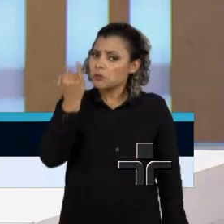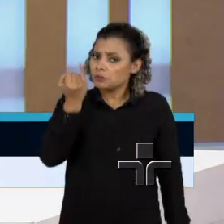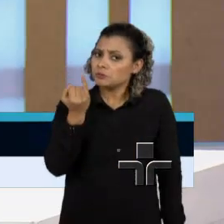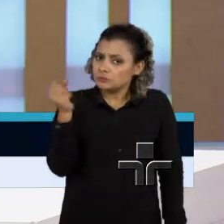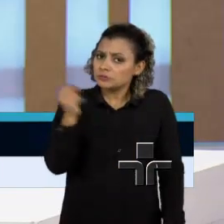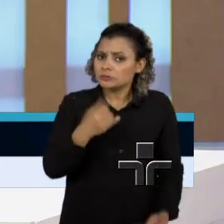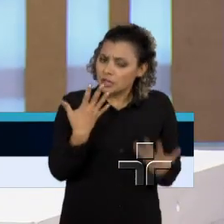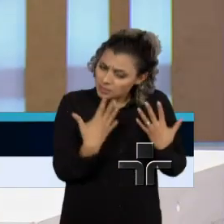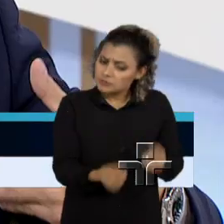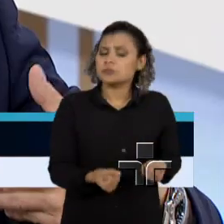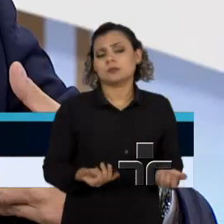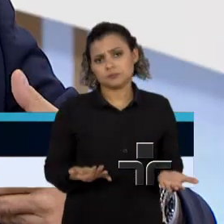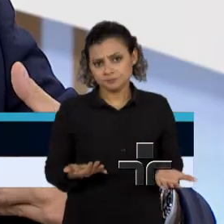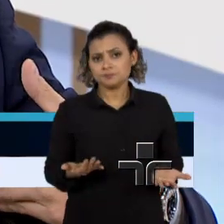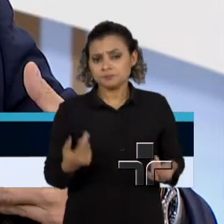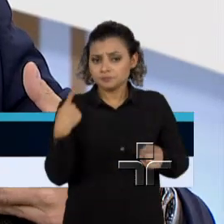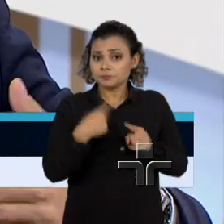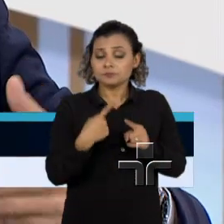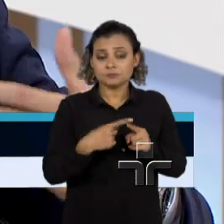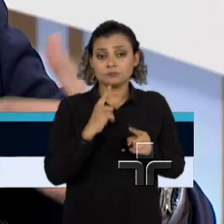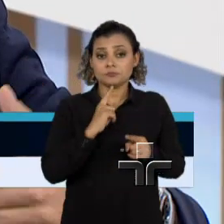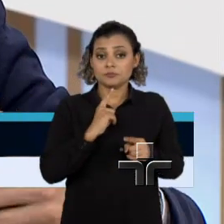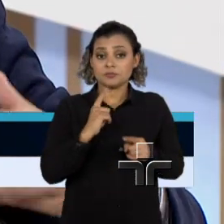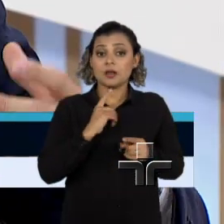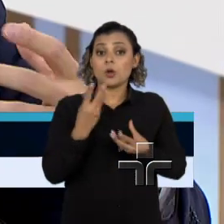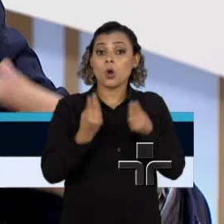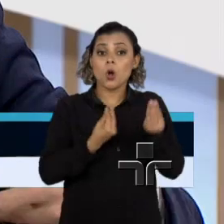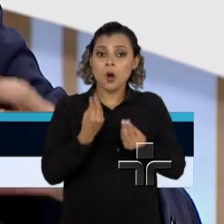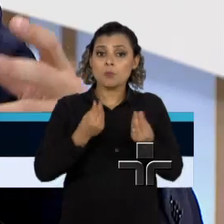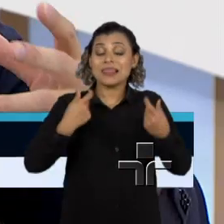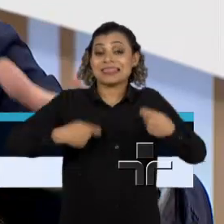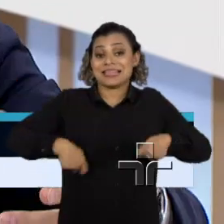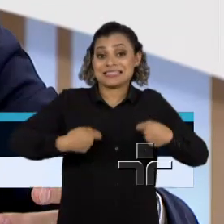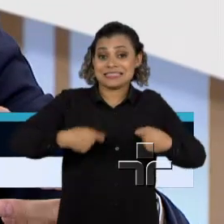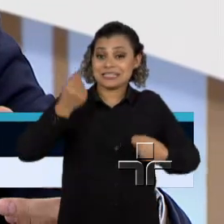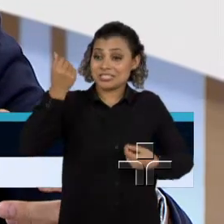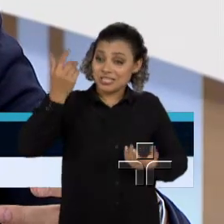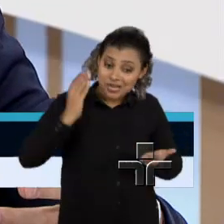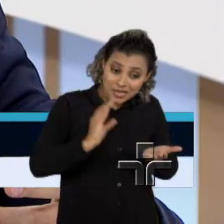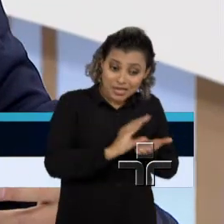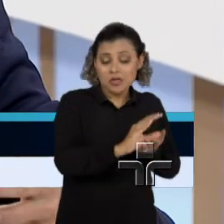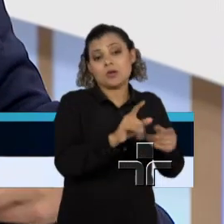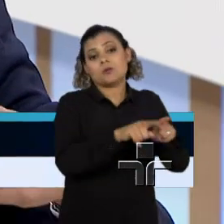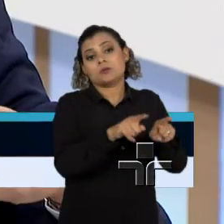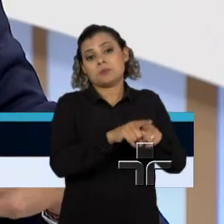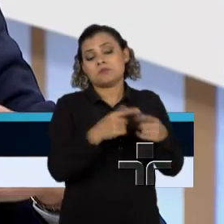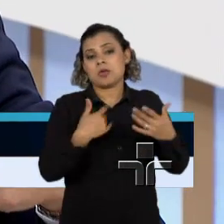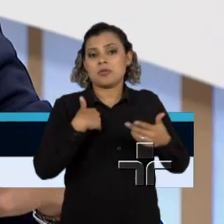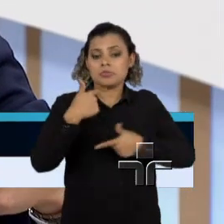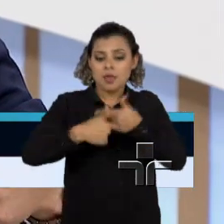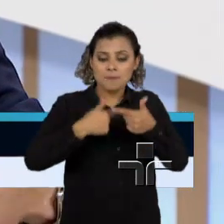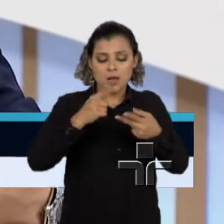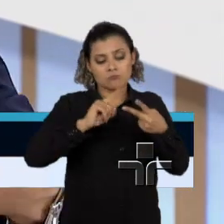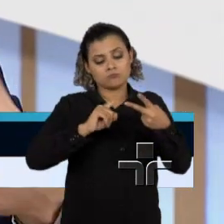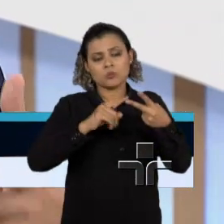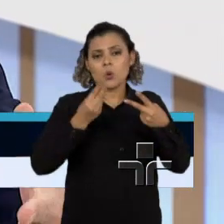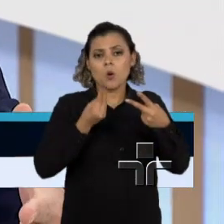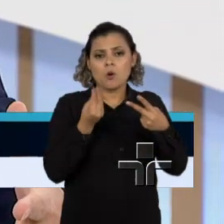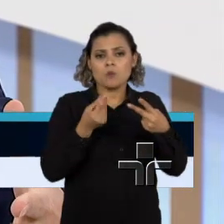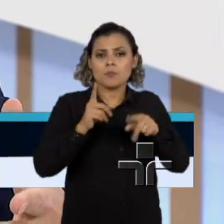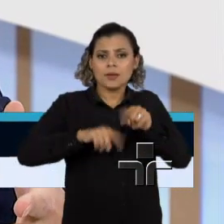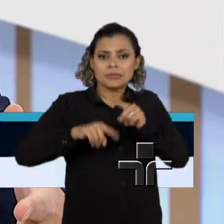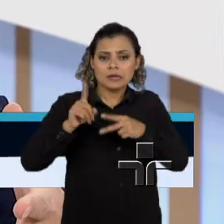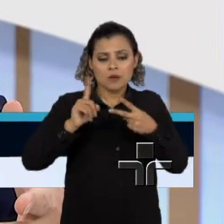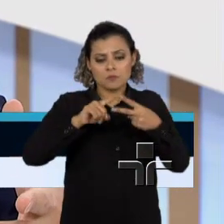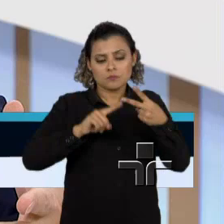ser aceita. Essa definição sobre a pertinência, a necessidade, o emprego desses equipamentos deverá, inclusive, ser